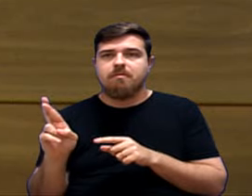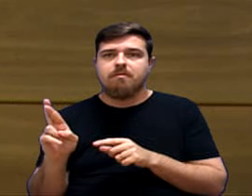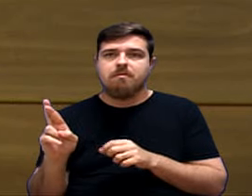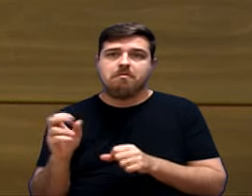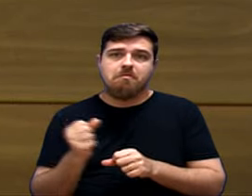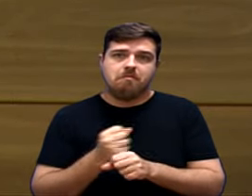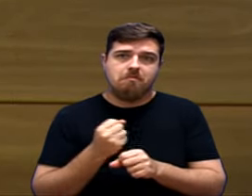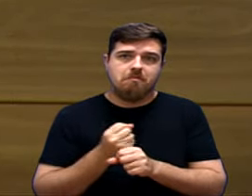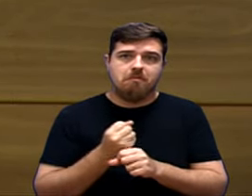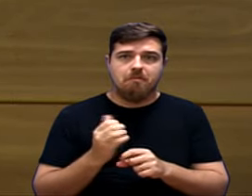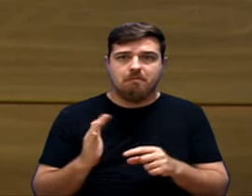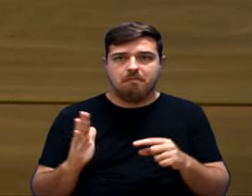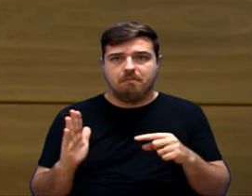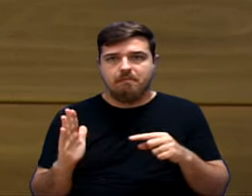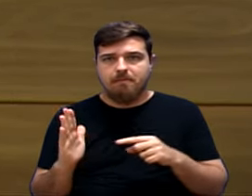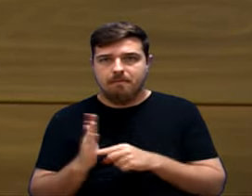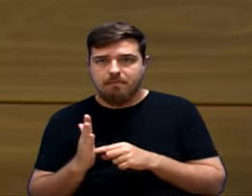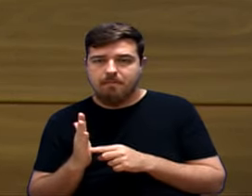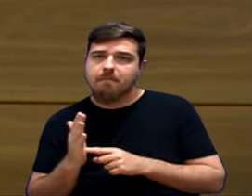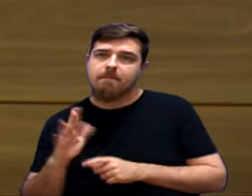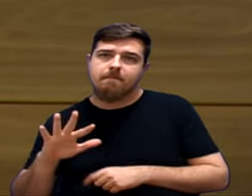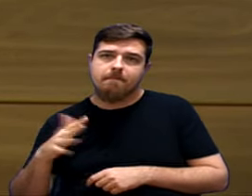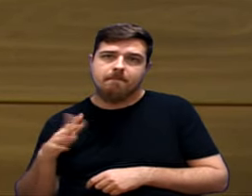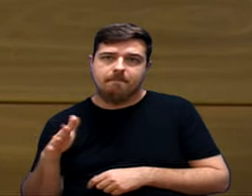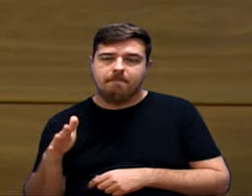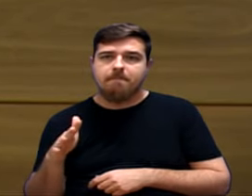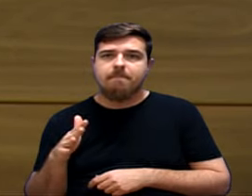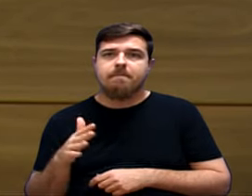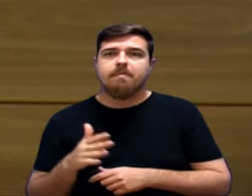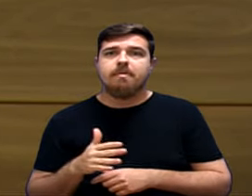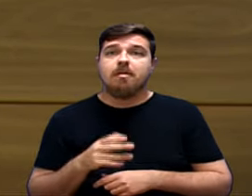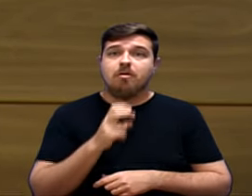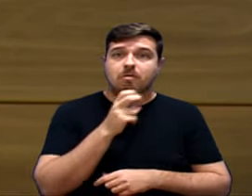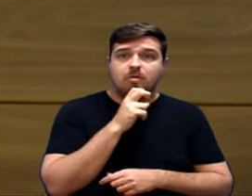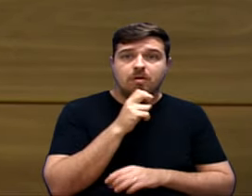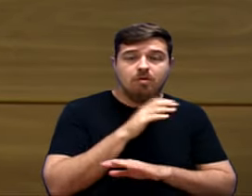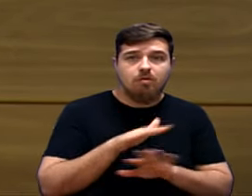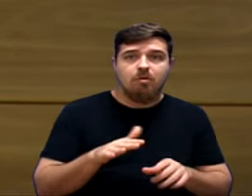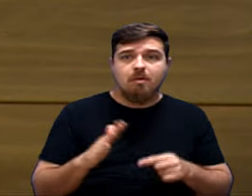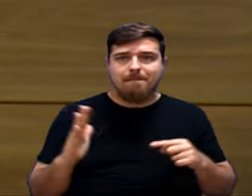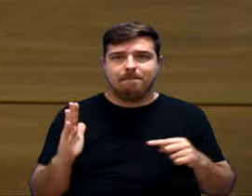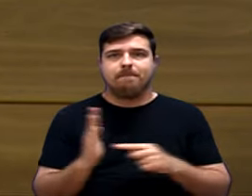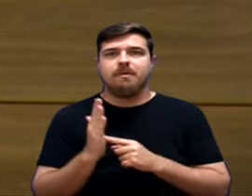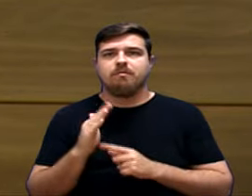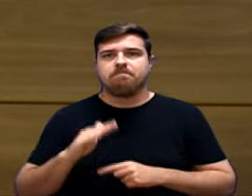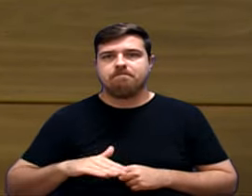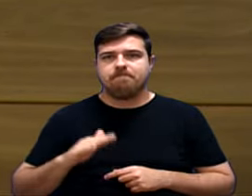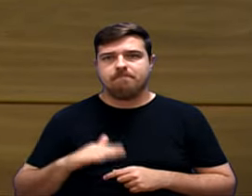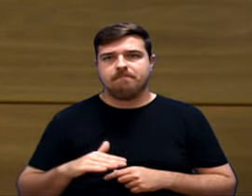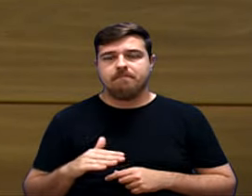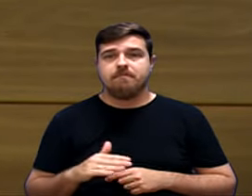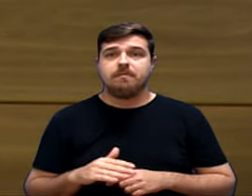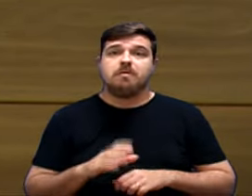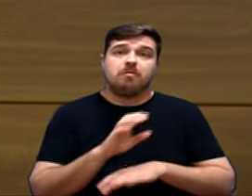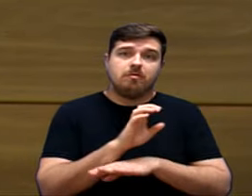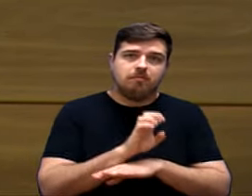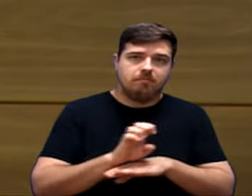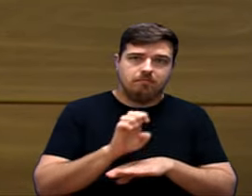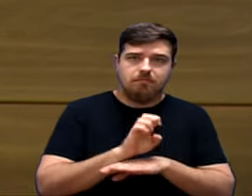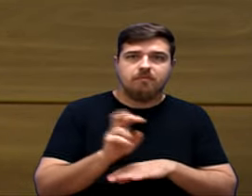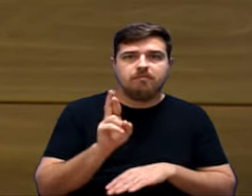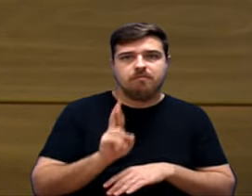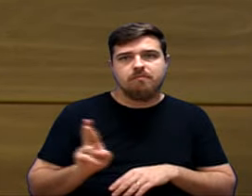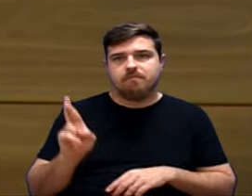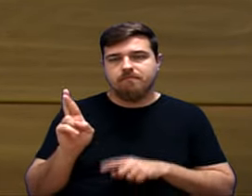Impact médio Impacto Então hoje a Prefeitura de sorocab ela só faz o baixo Impacto e esse licenciamento é feito pelo Estado então foi